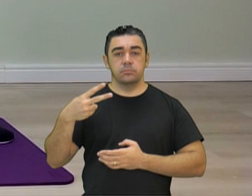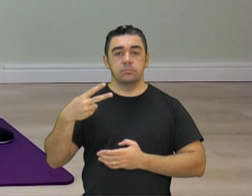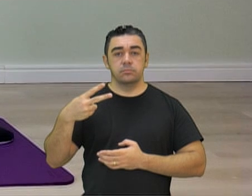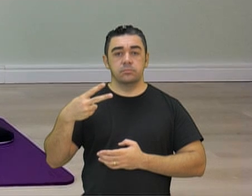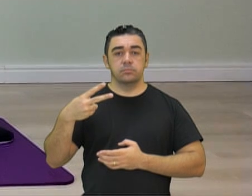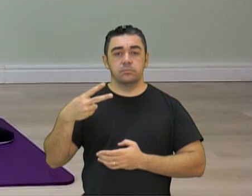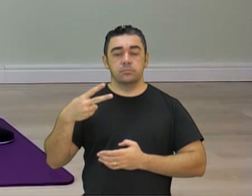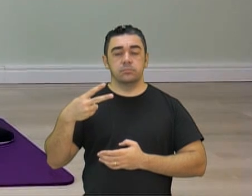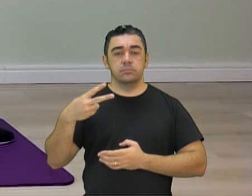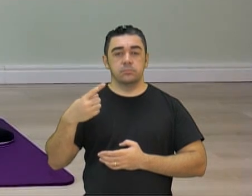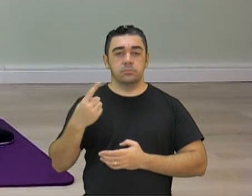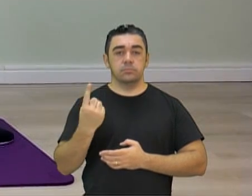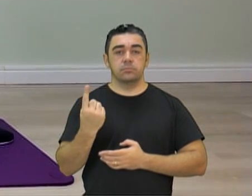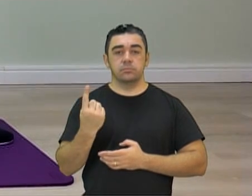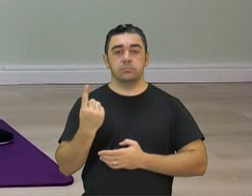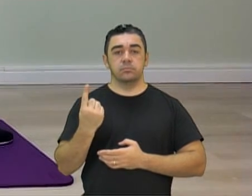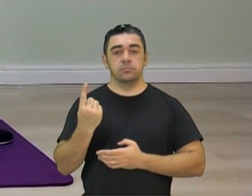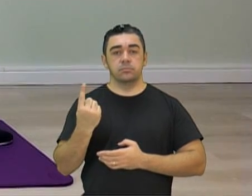2,